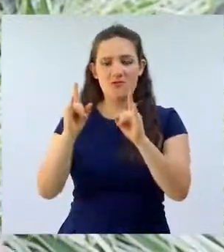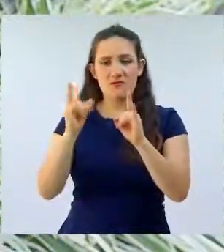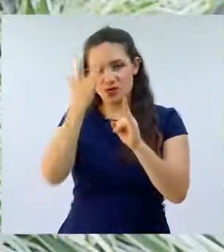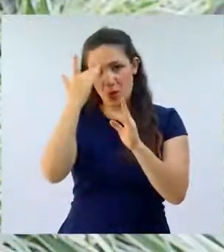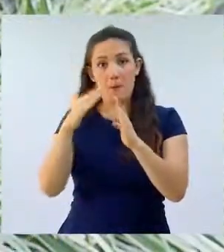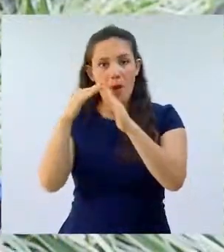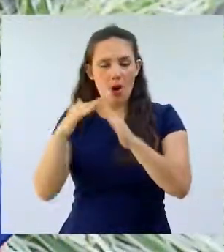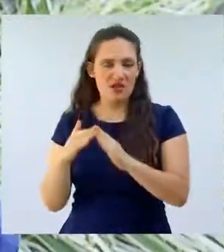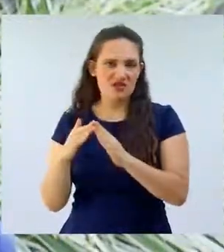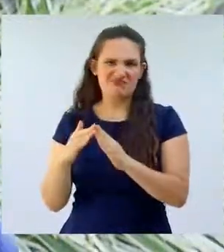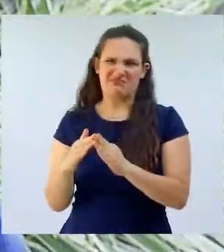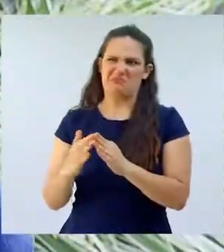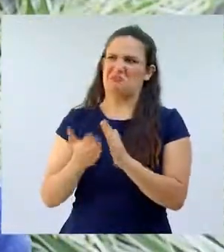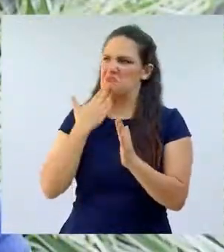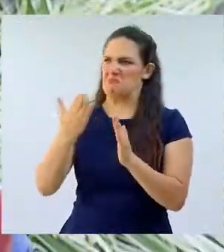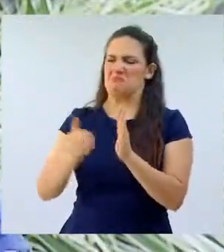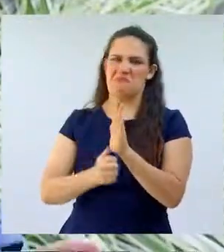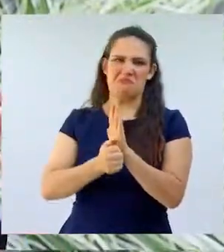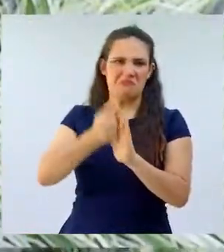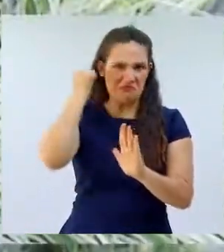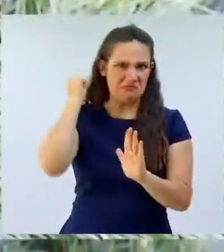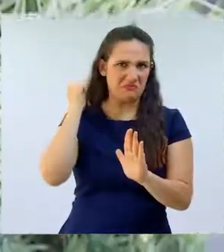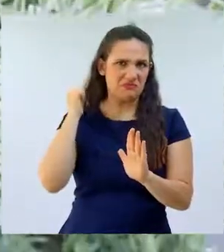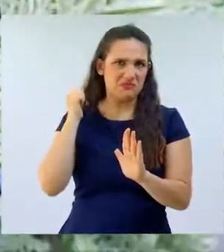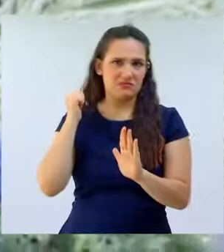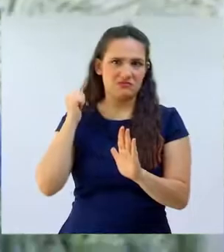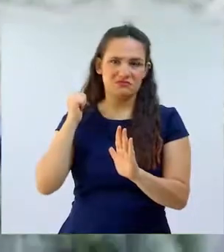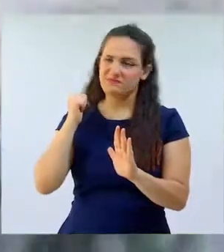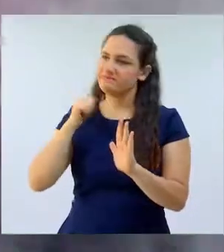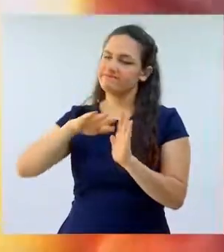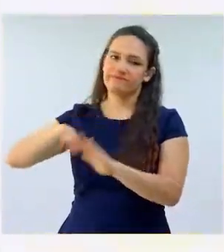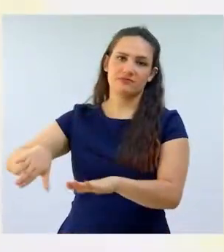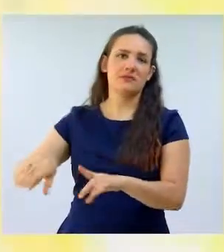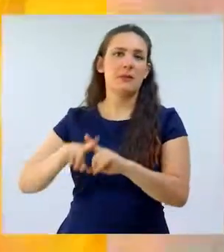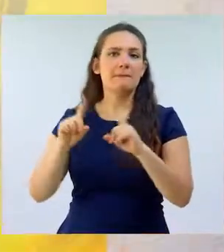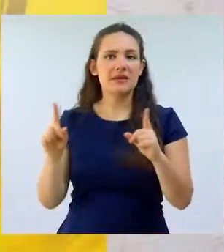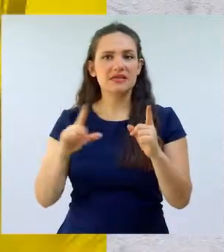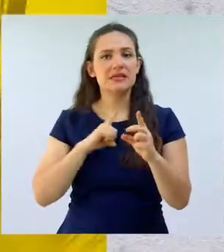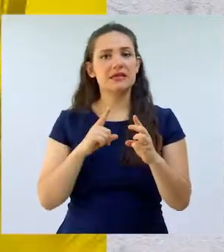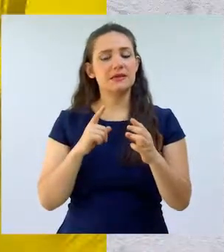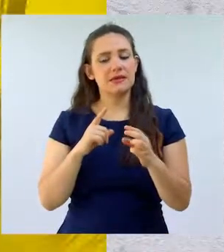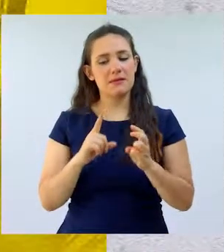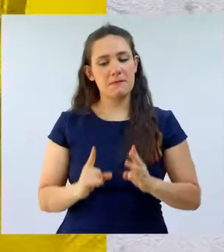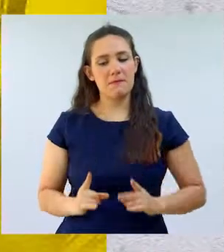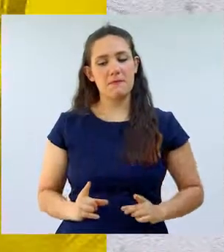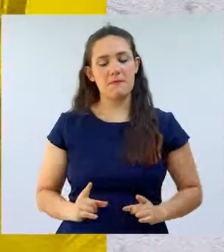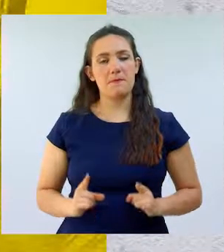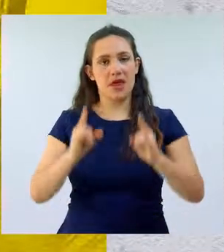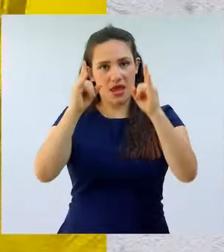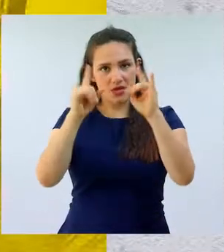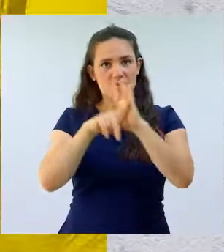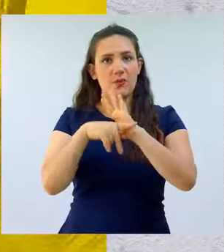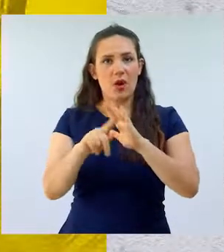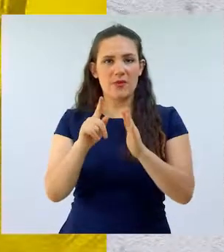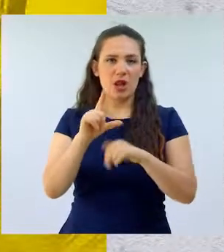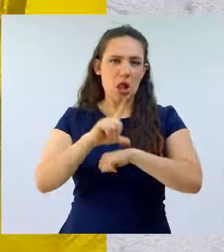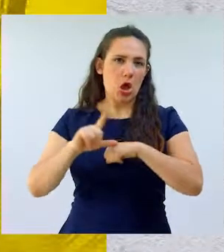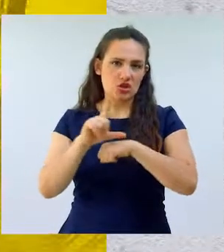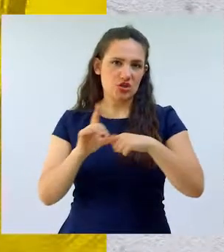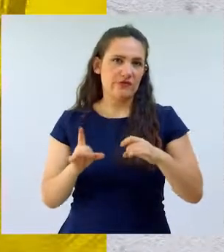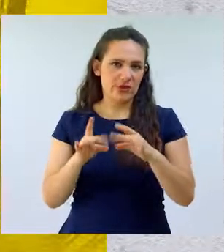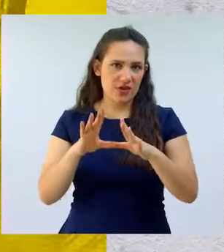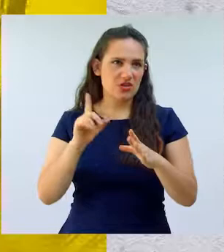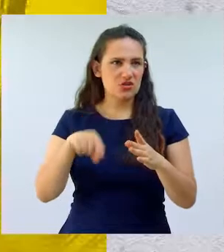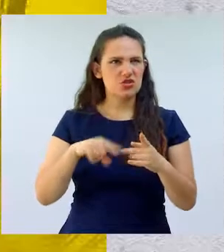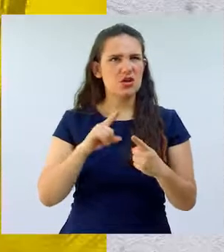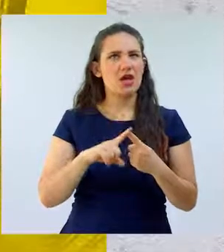são comerciais é onde eu estou começando, eu já estou restaurando, que foi lá na Adelina Rigotti, em